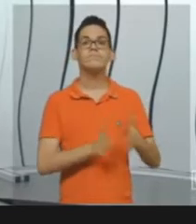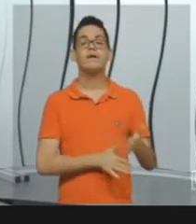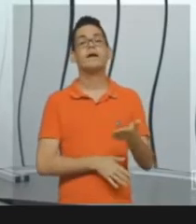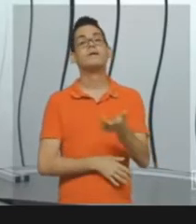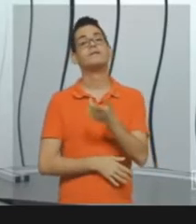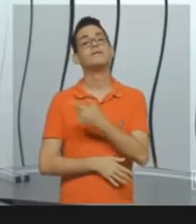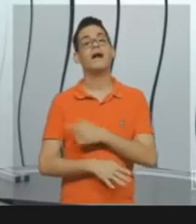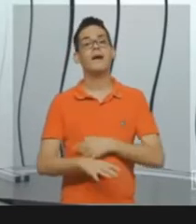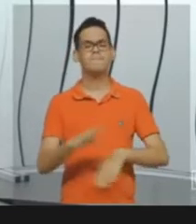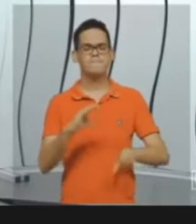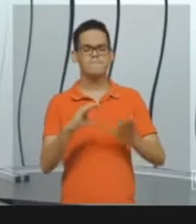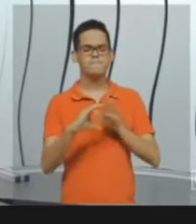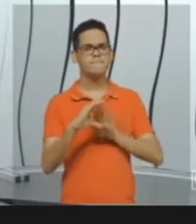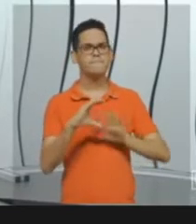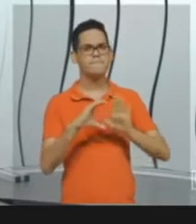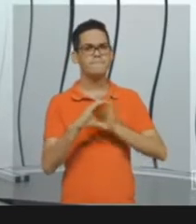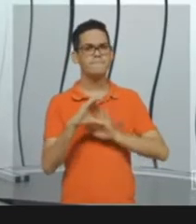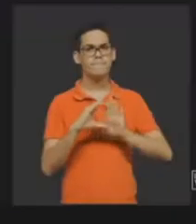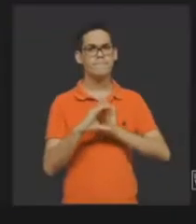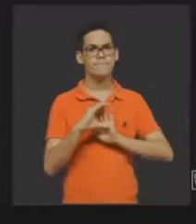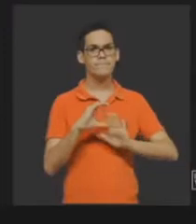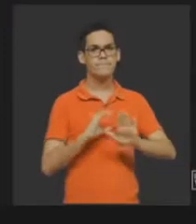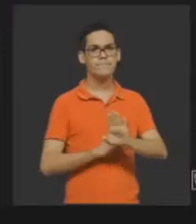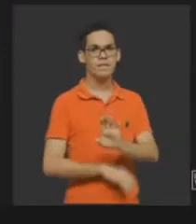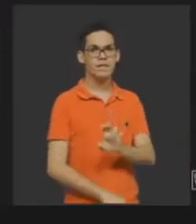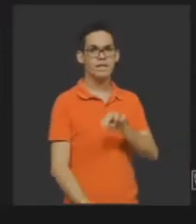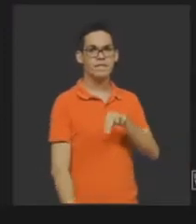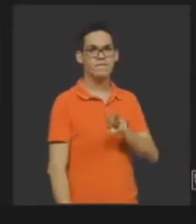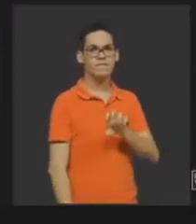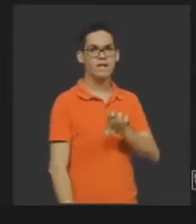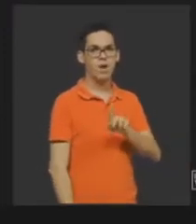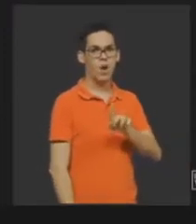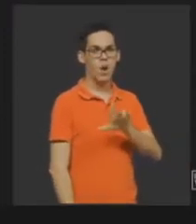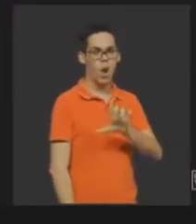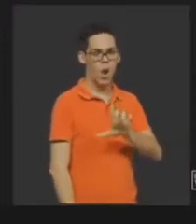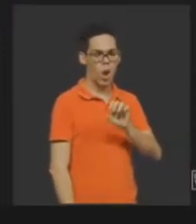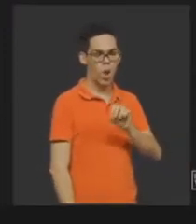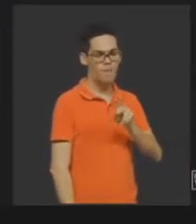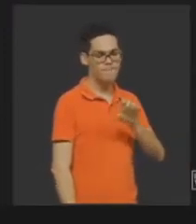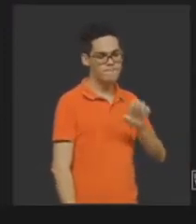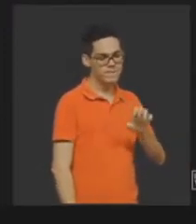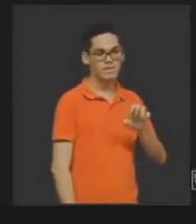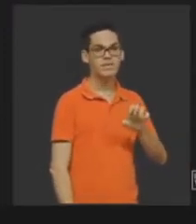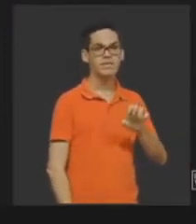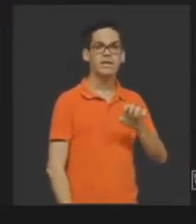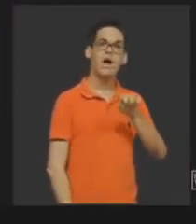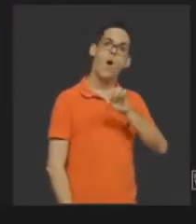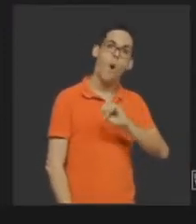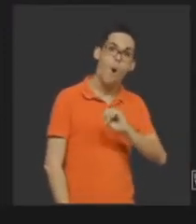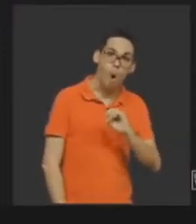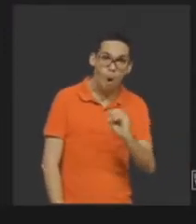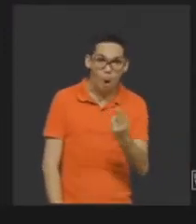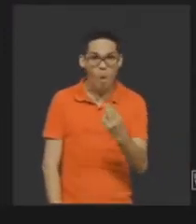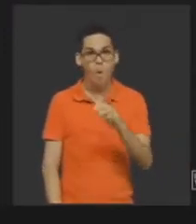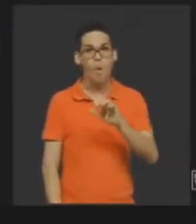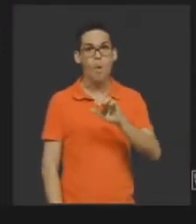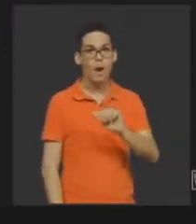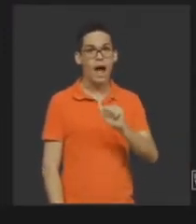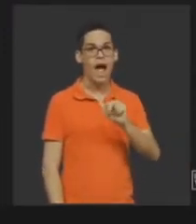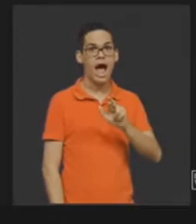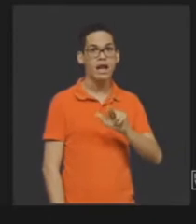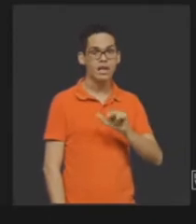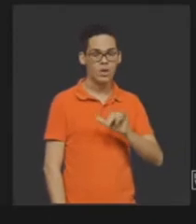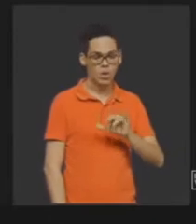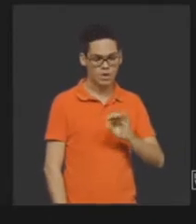Primeiro, o envelope nuclear, que faz parte da constituição do núcleo. Ele também é chamado de carioteca. Ele é constituído